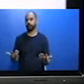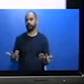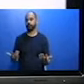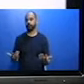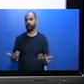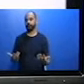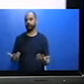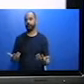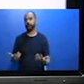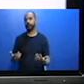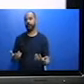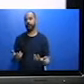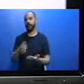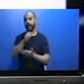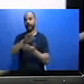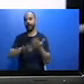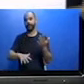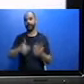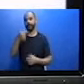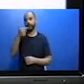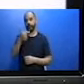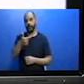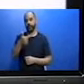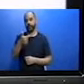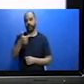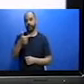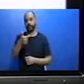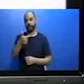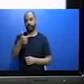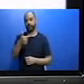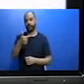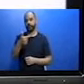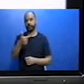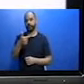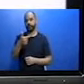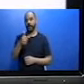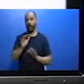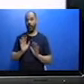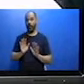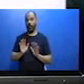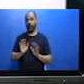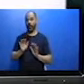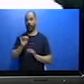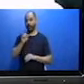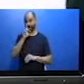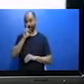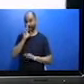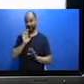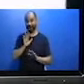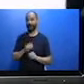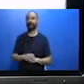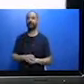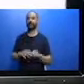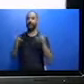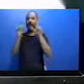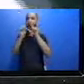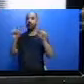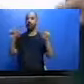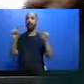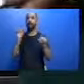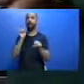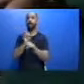exercício 21 o afra opa professora a frase